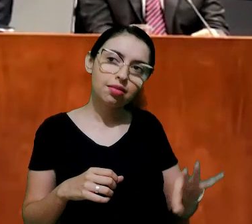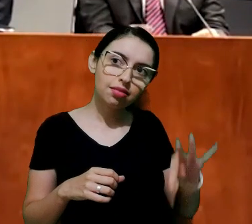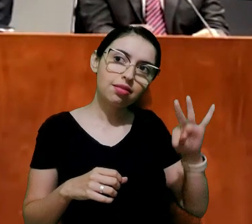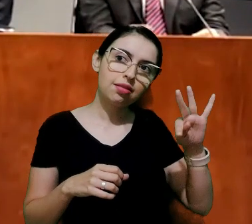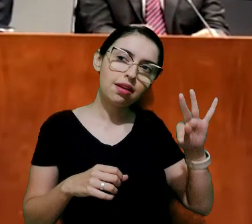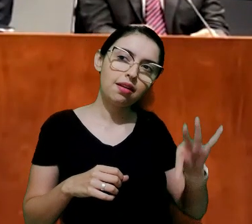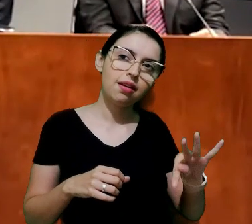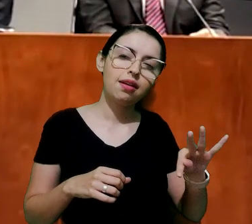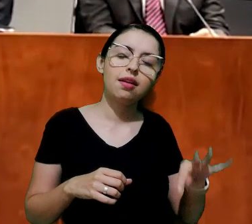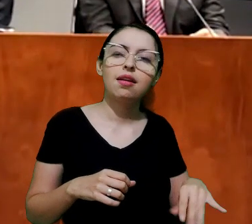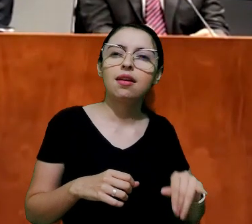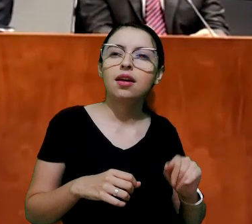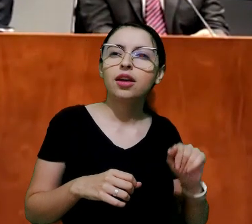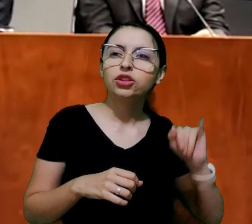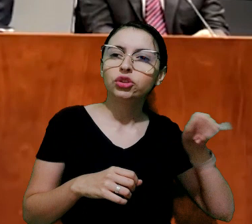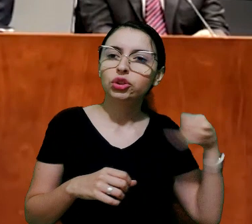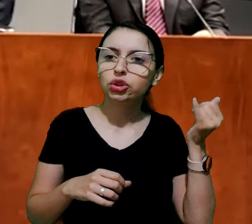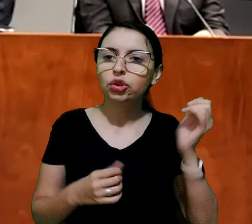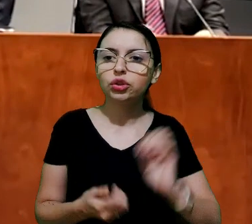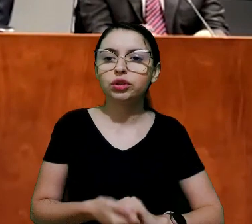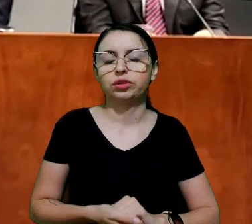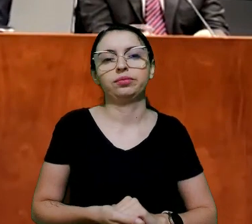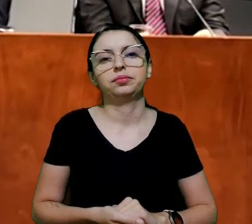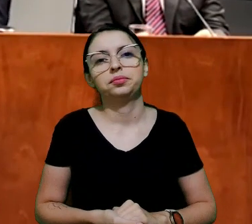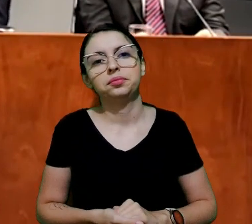de o Supremo Tribunal Federal vir